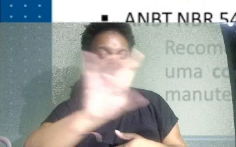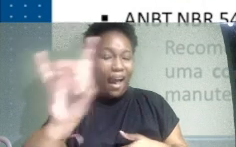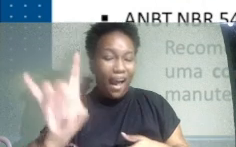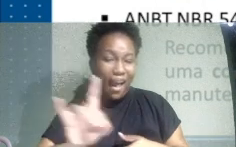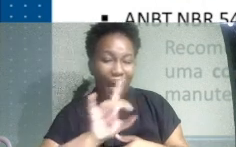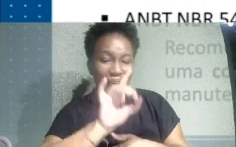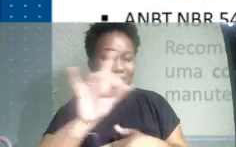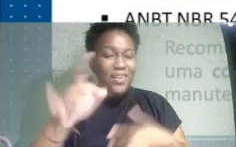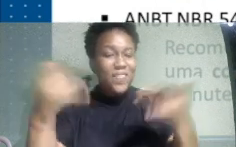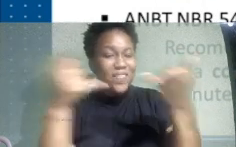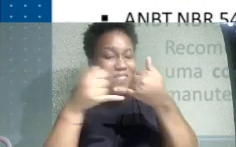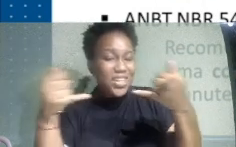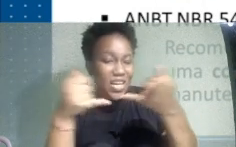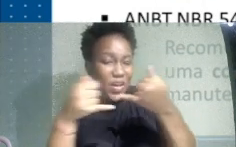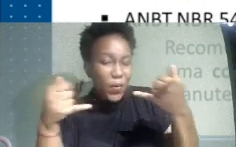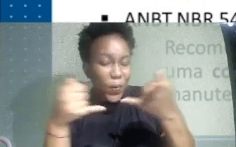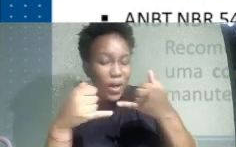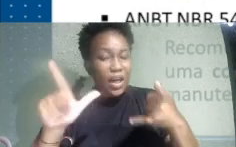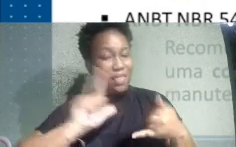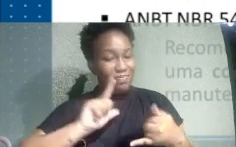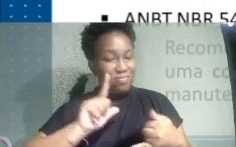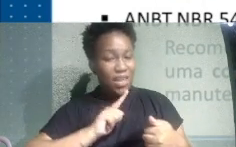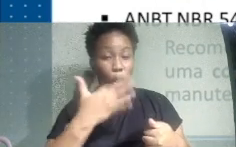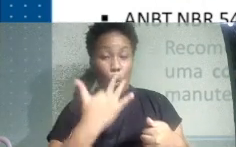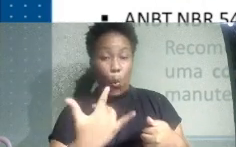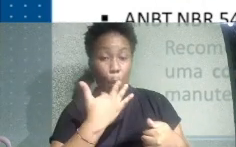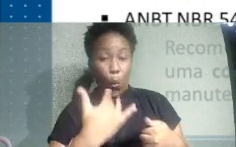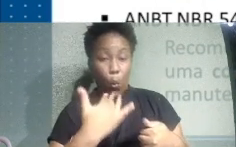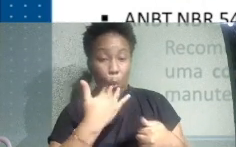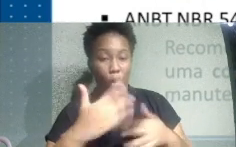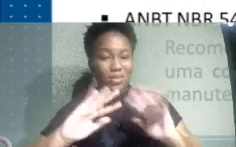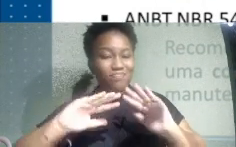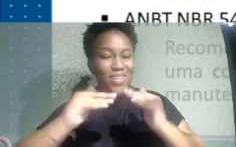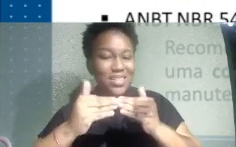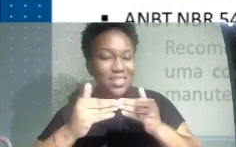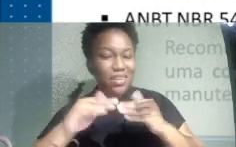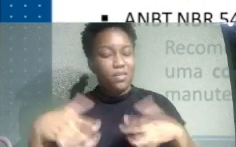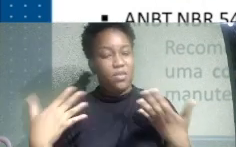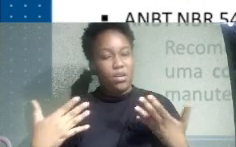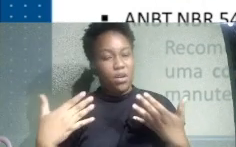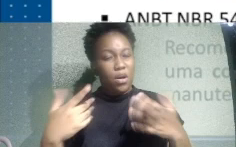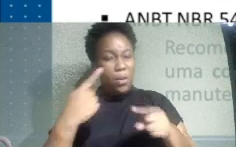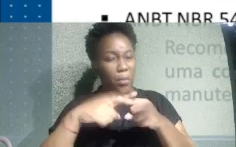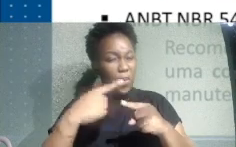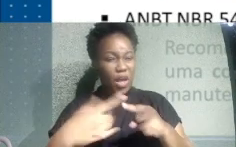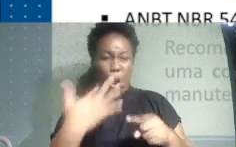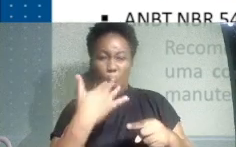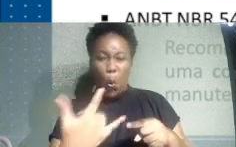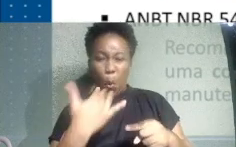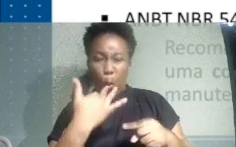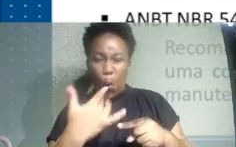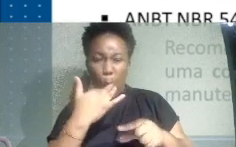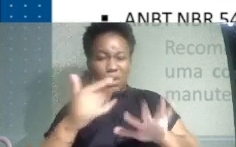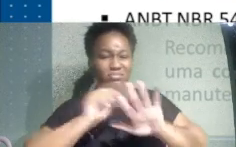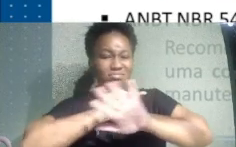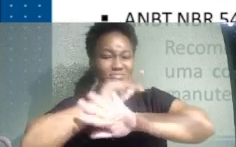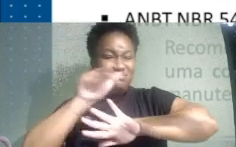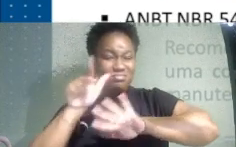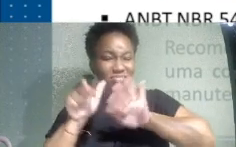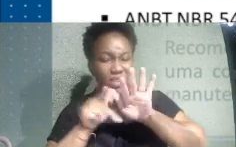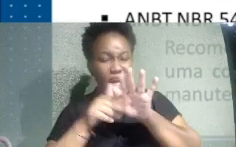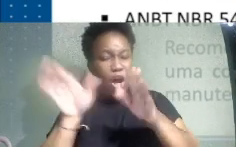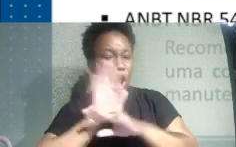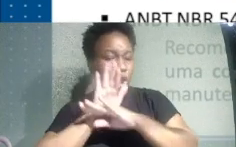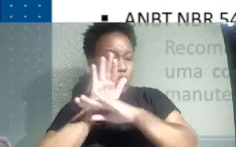cada condutor ele tem uma cor específica. Por que eu vou trabalhar com cores diferentes? Isso facilita a instalação